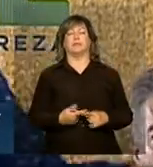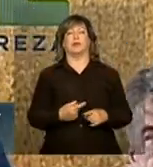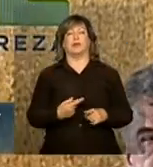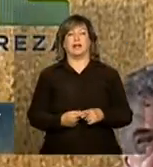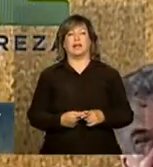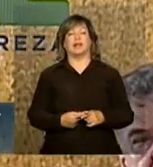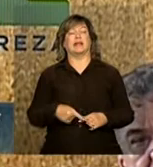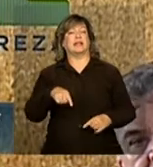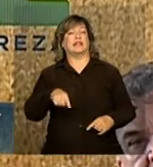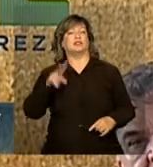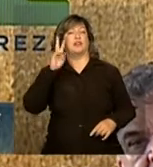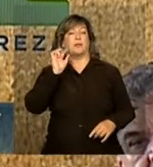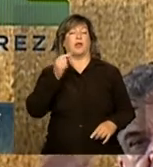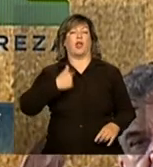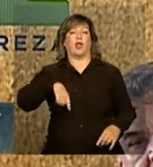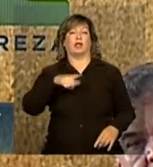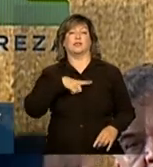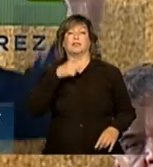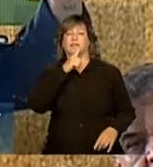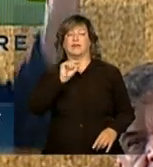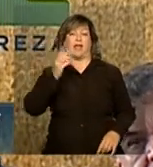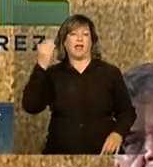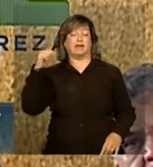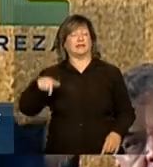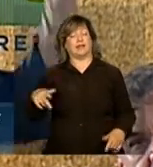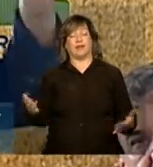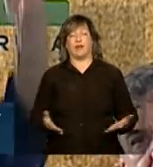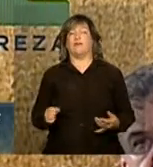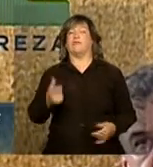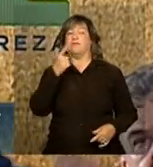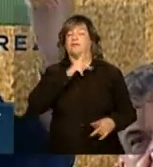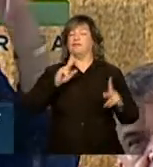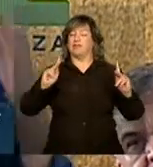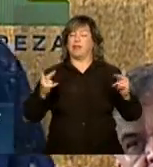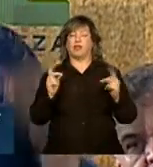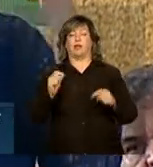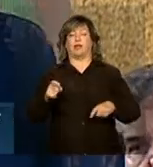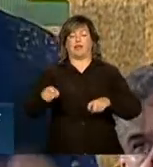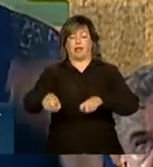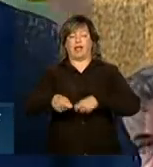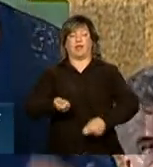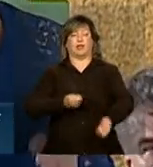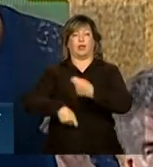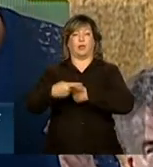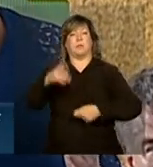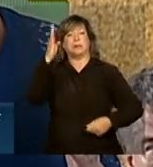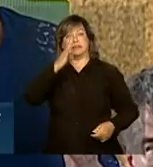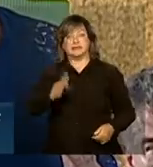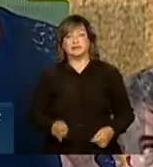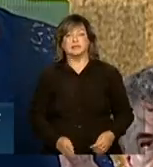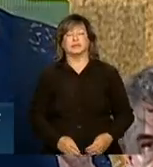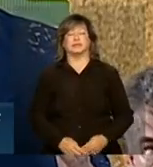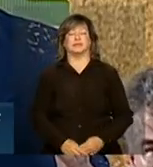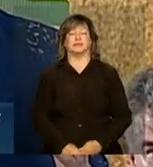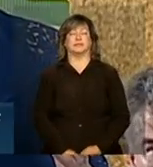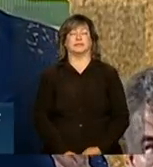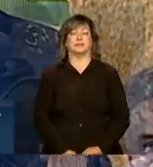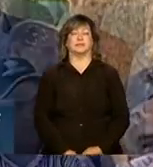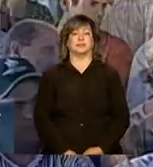nós obtivemos antes, é uma vitória do agronegócio no Brasil.